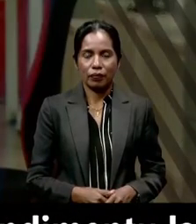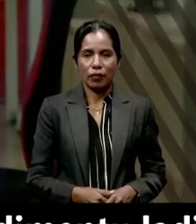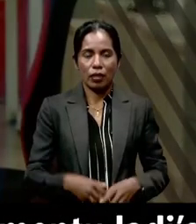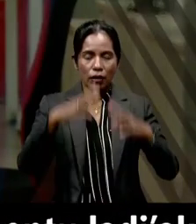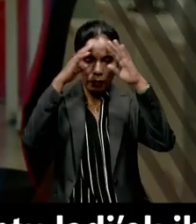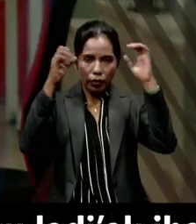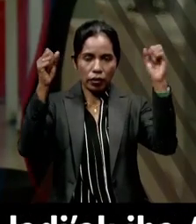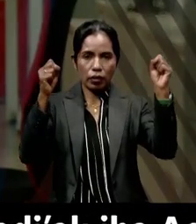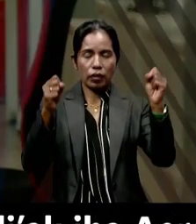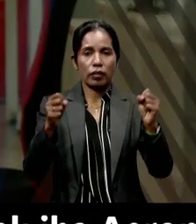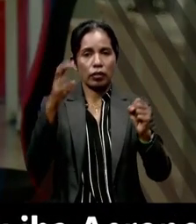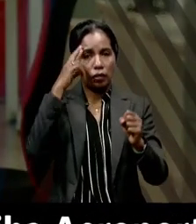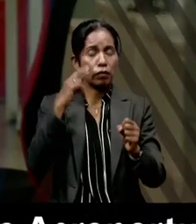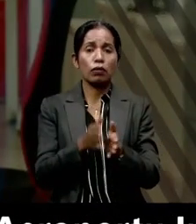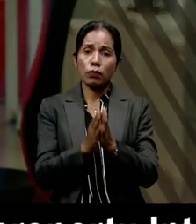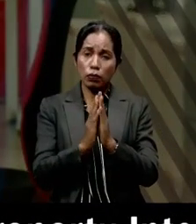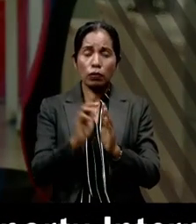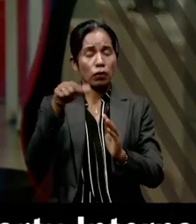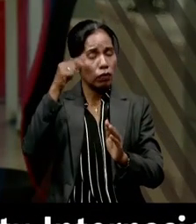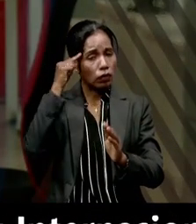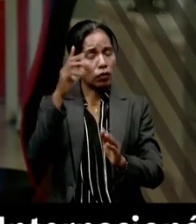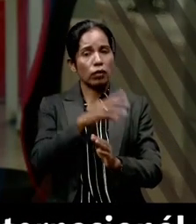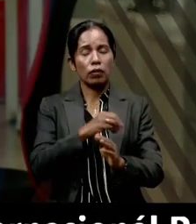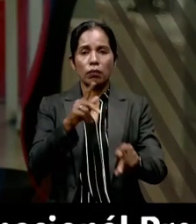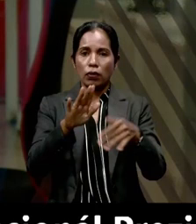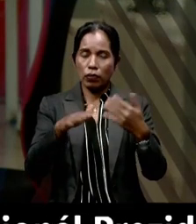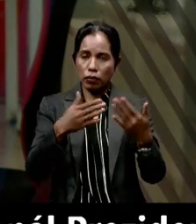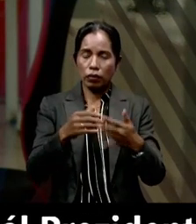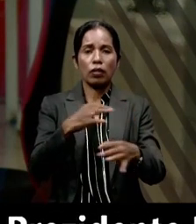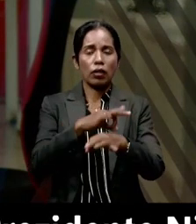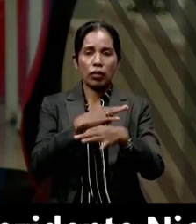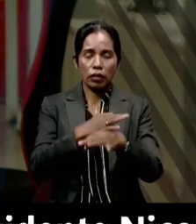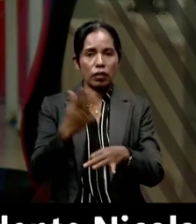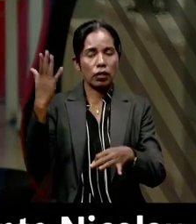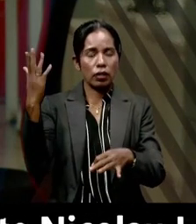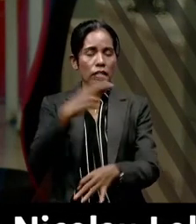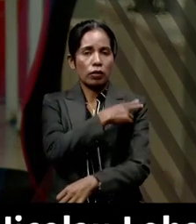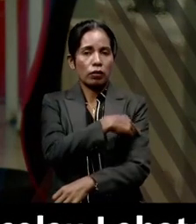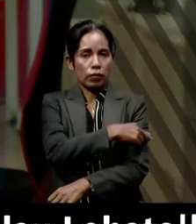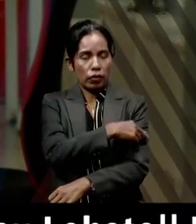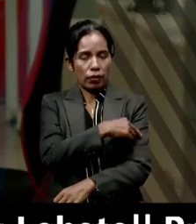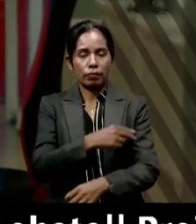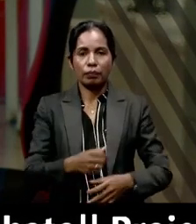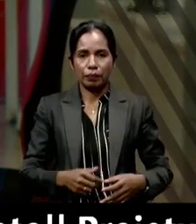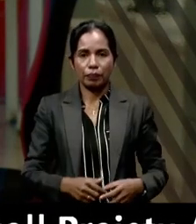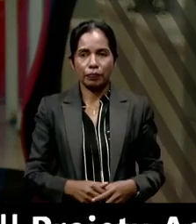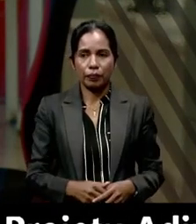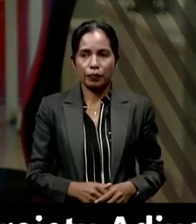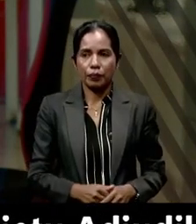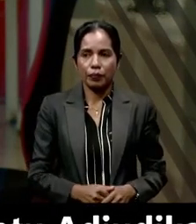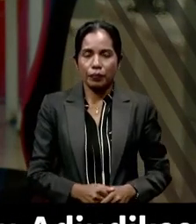Presidente da República Russo não faz em governo autoridade relevante a tua dias estão em hospital.